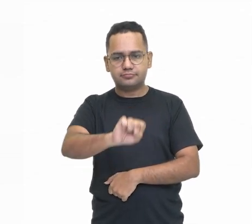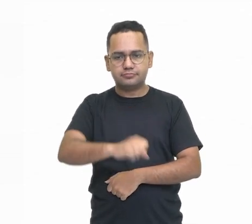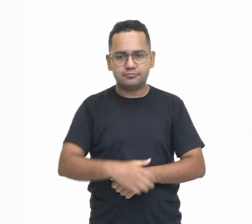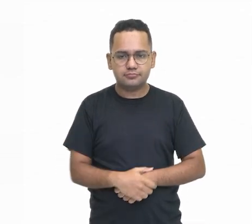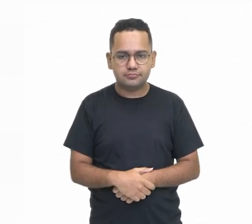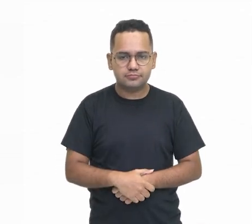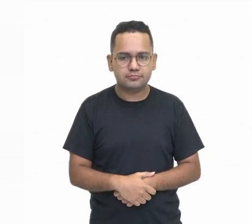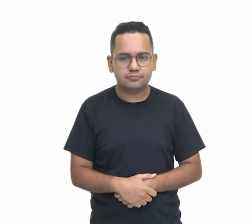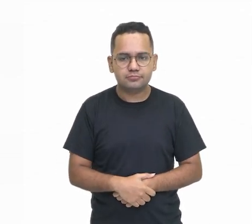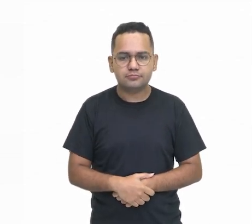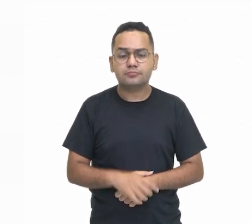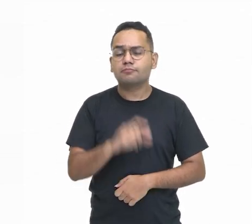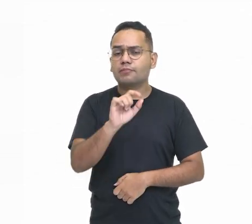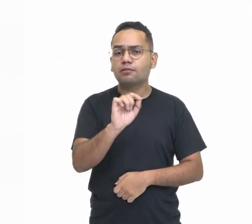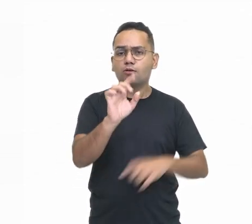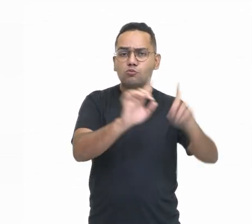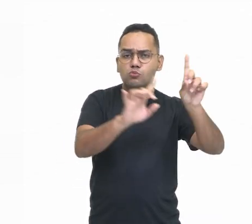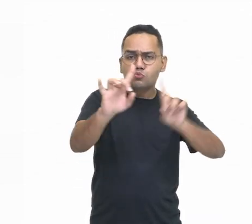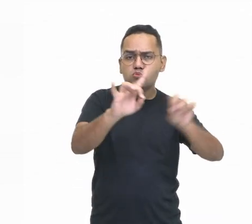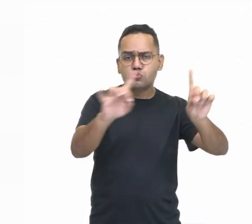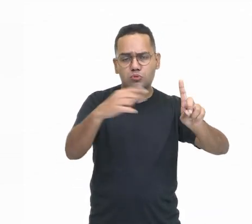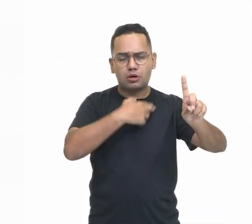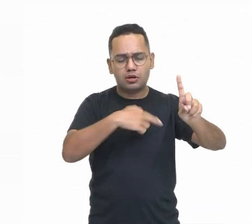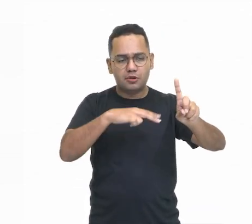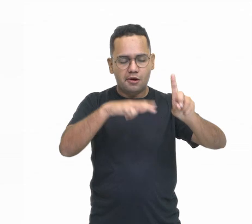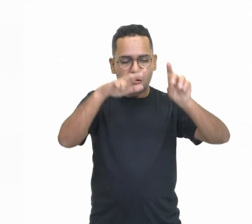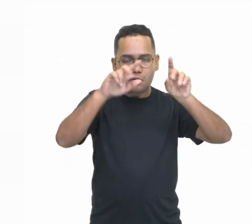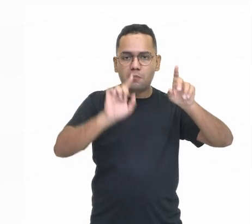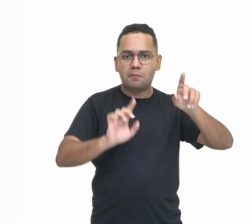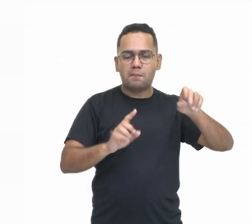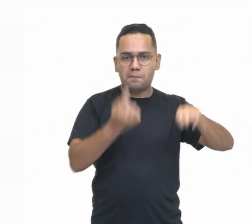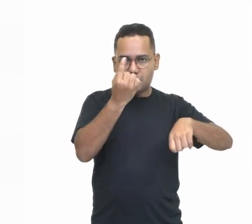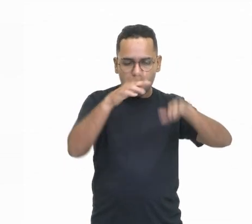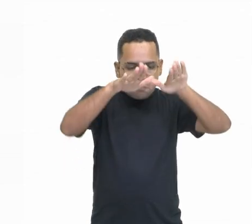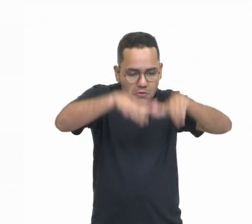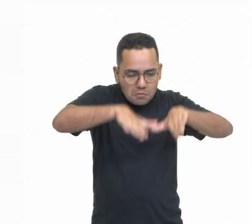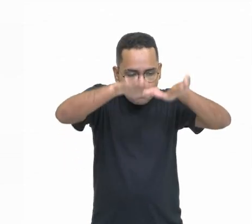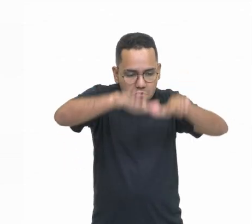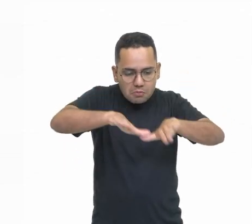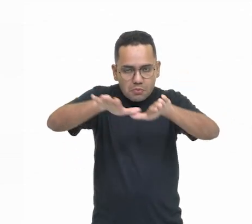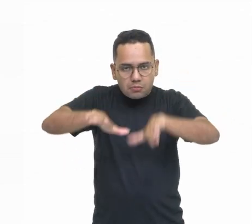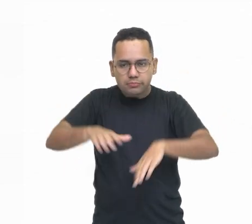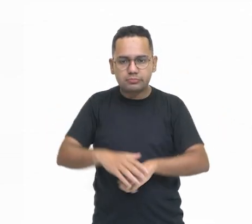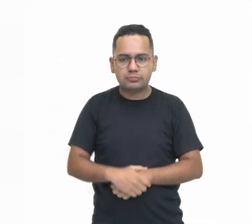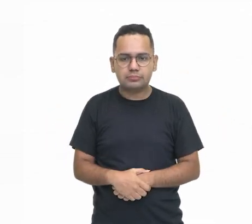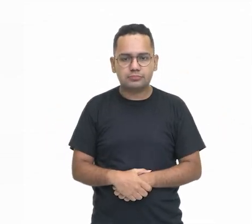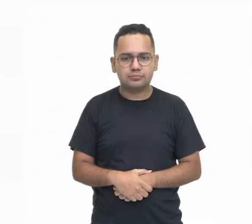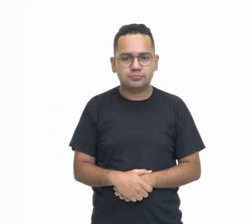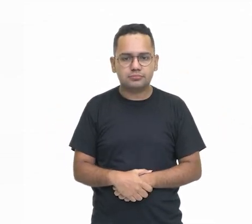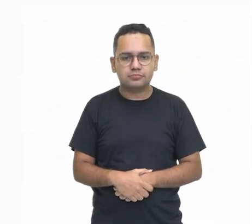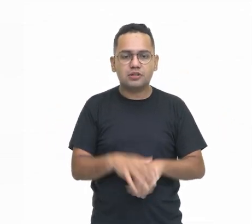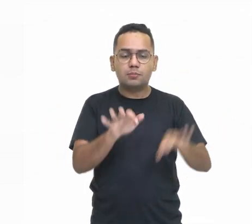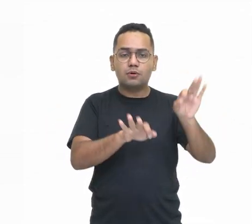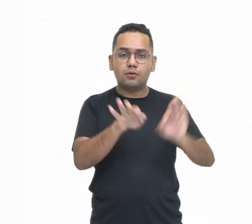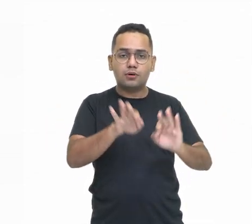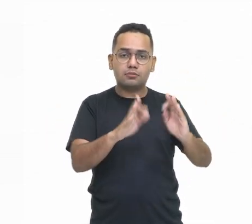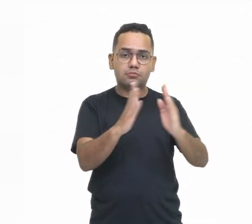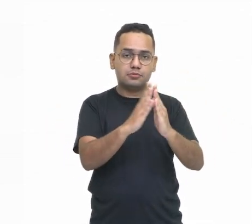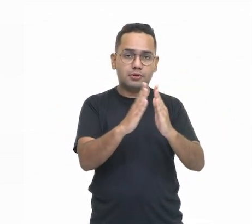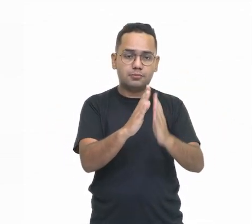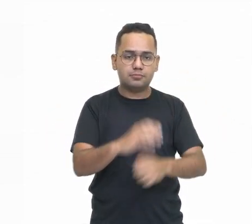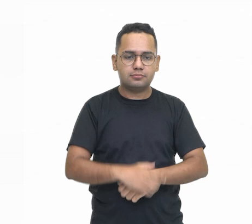responsáveis pelo culto aos deuses incas e pela manutenção dos templos. Dentro dessa